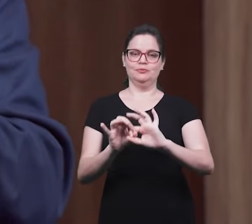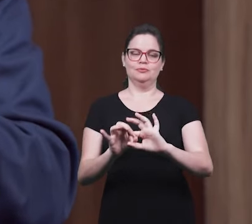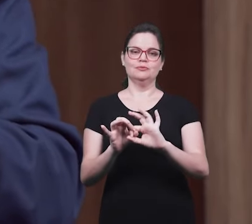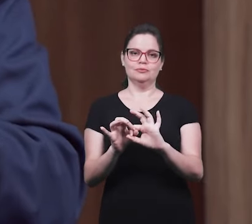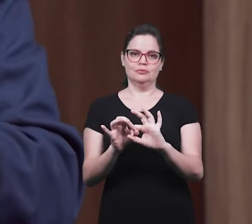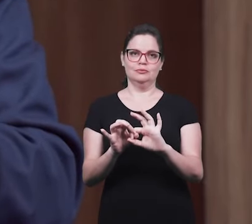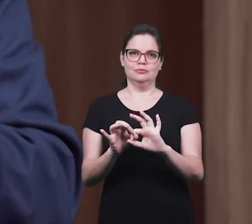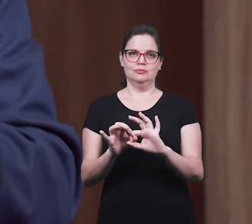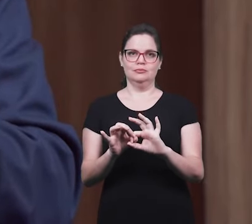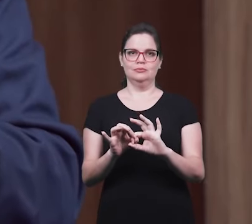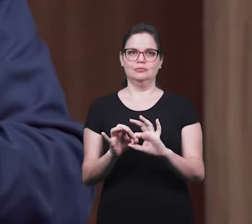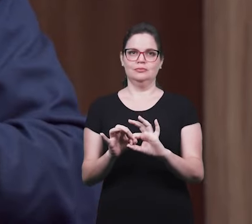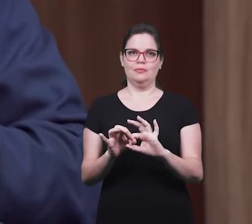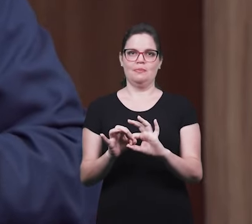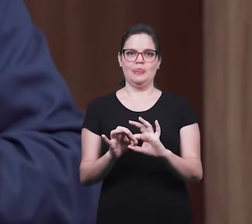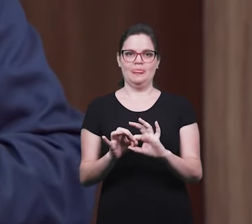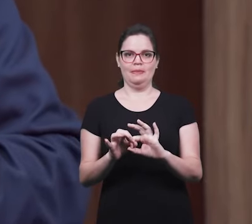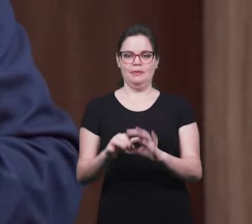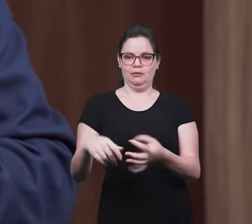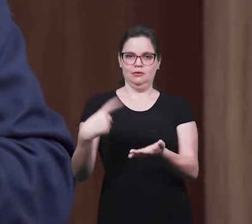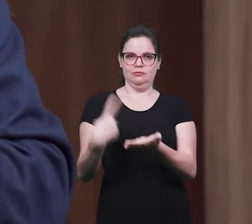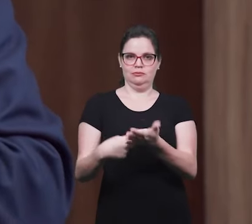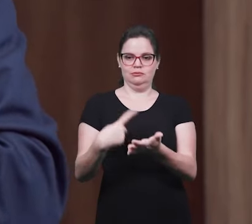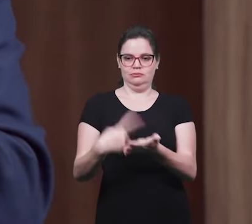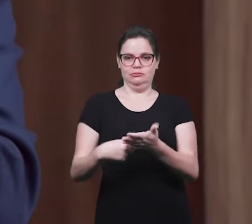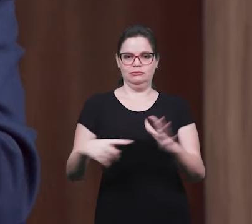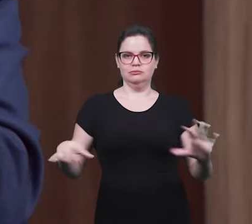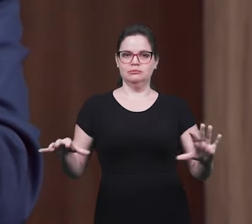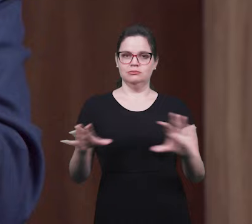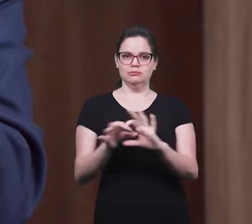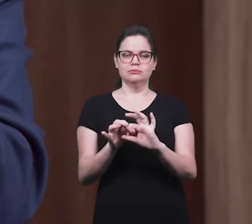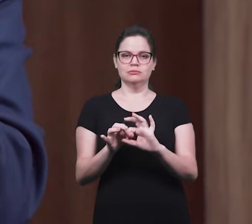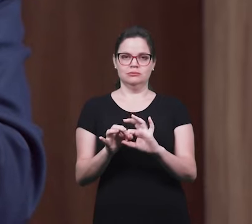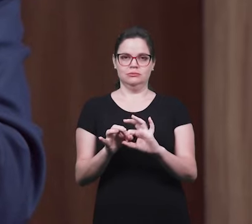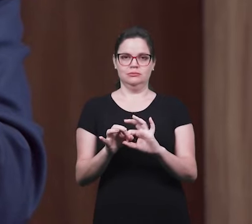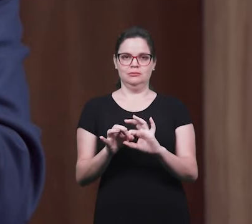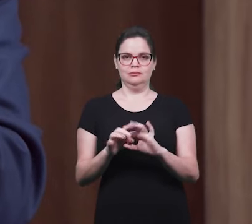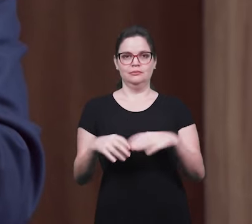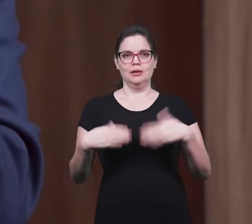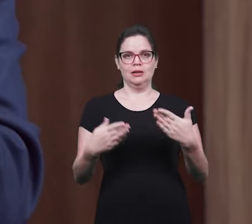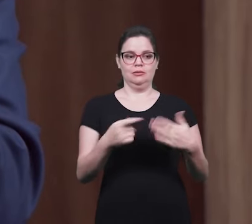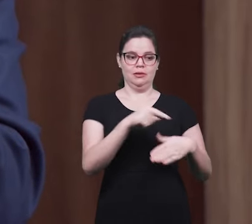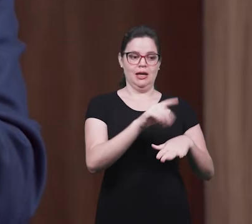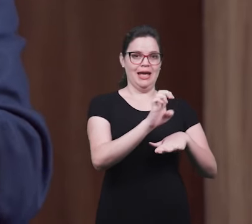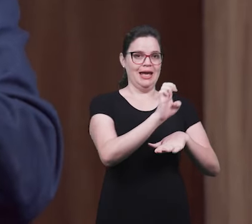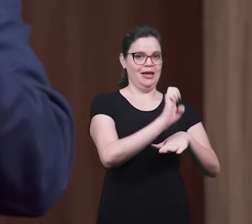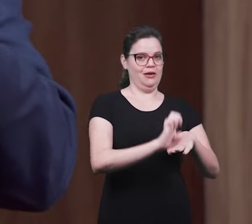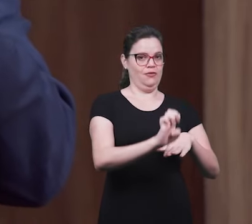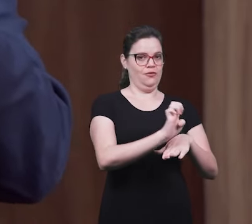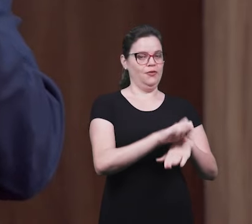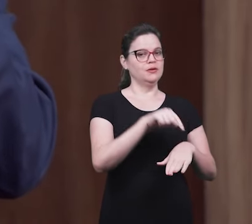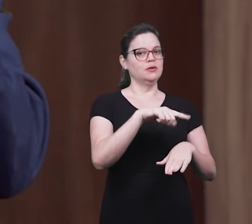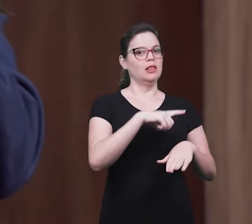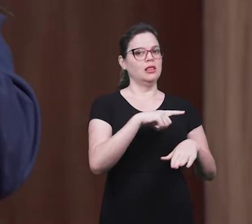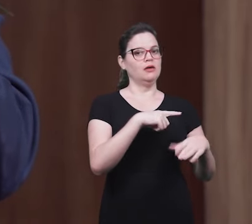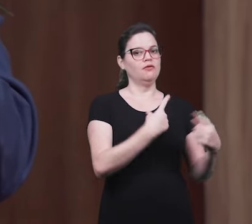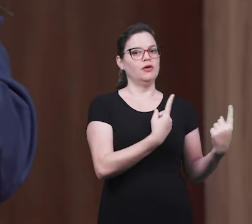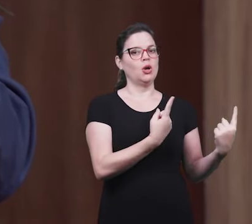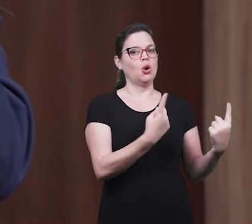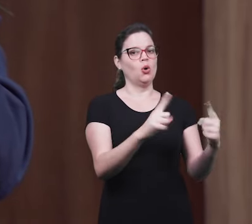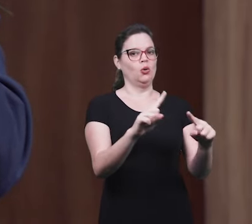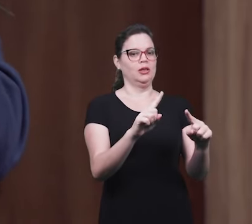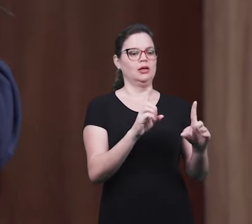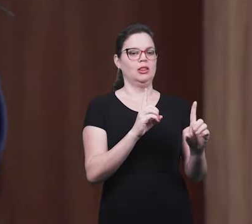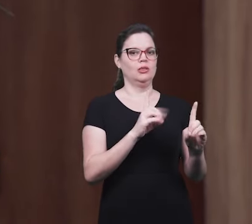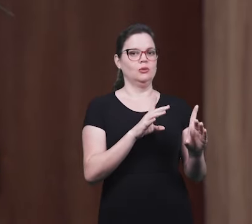aquilo que era tido como o cristianismo. Então, na época de Éfeso, foi uma oposição